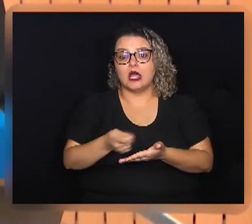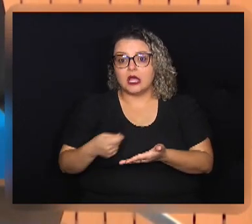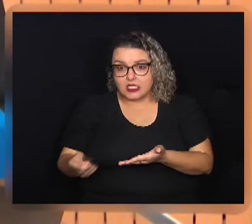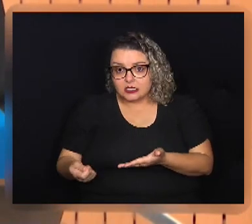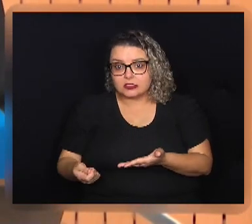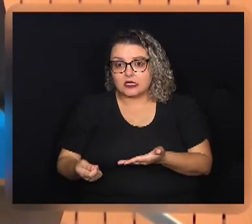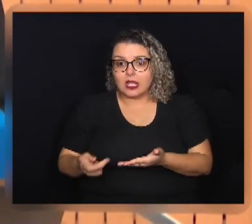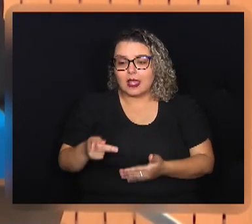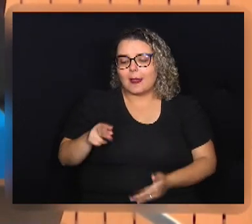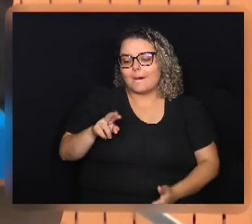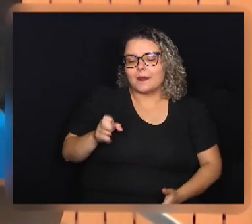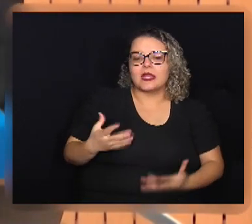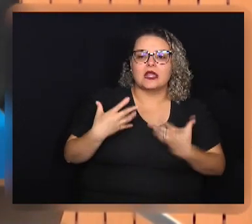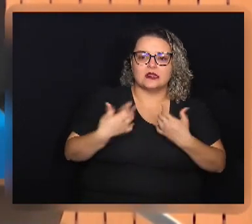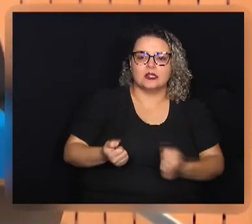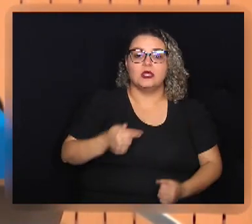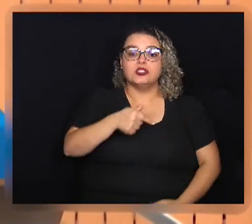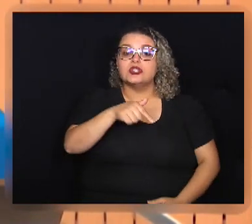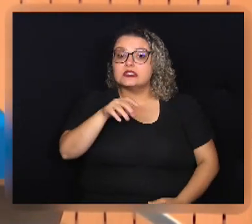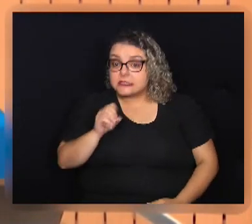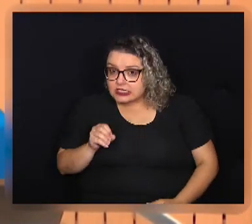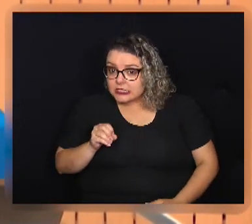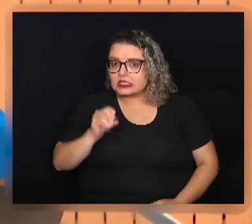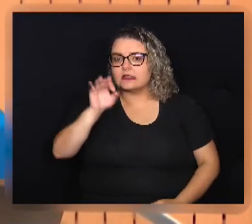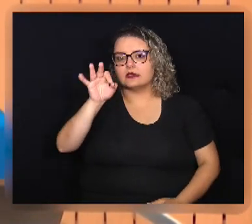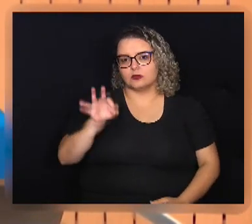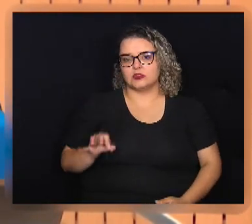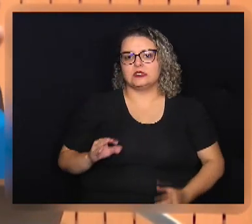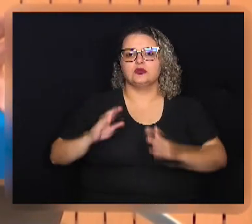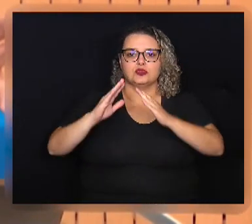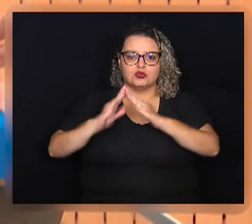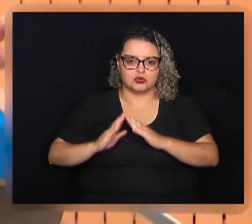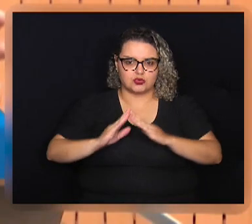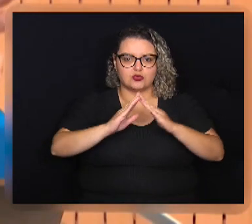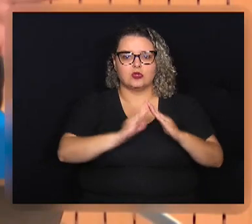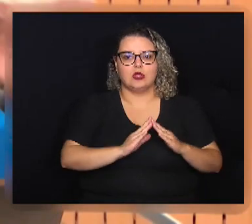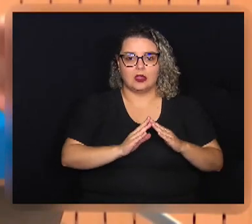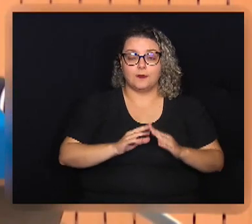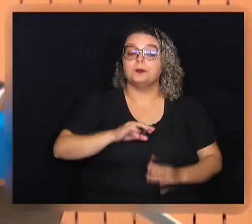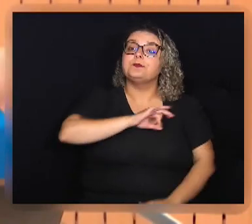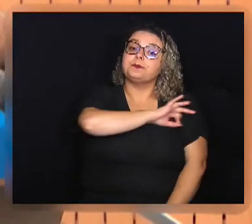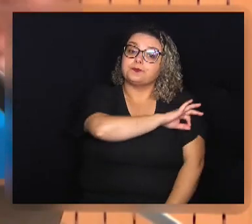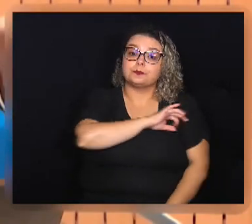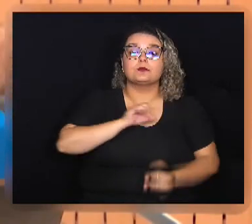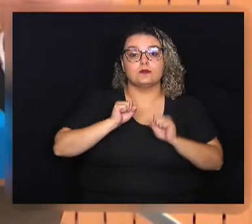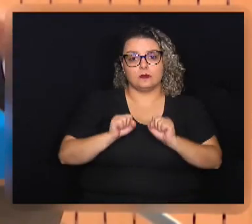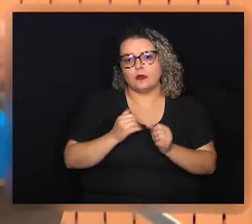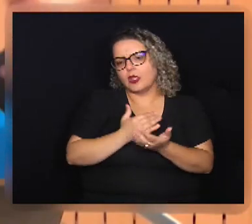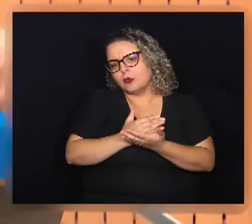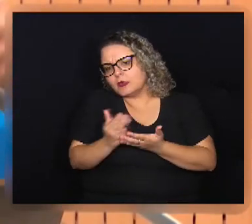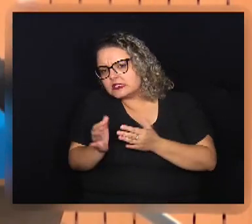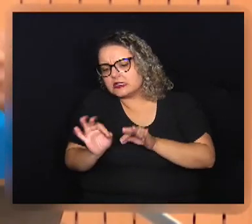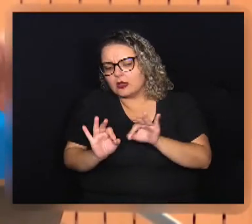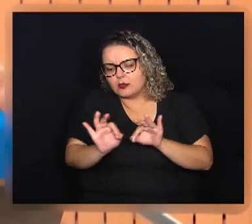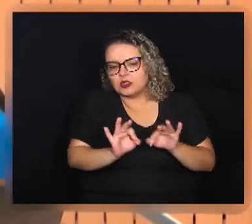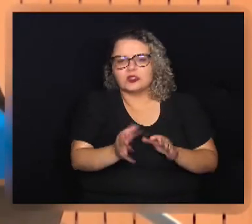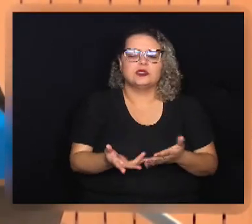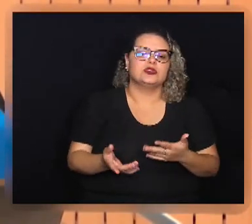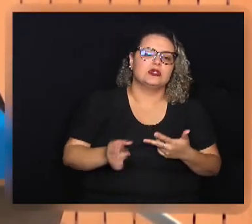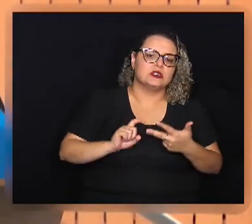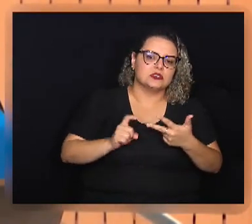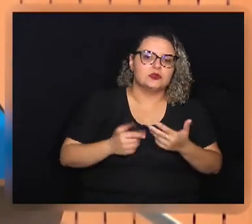-adesão de 70% dos moradores para que a Prefeitura possa iniciar o projeto executivo,